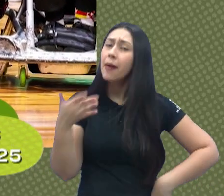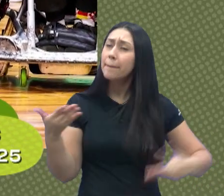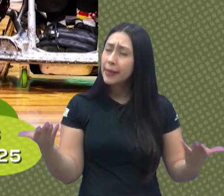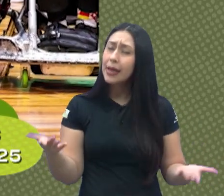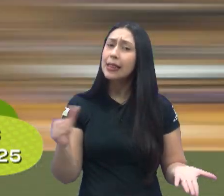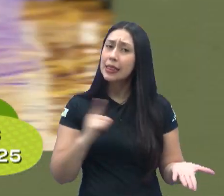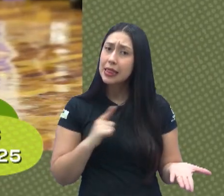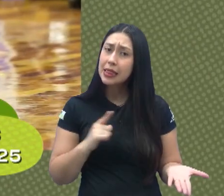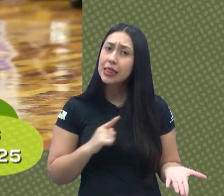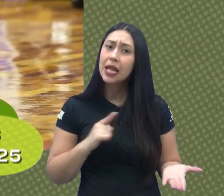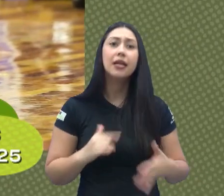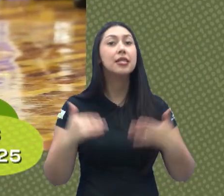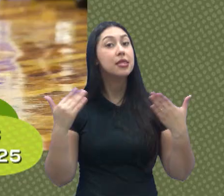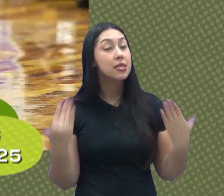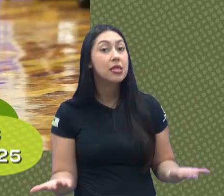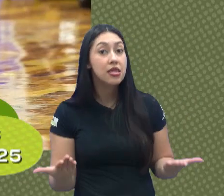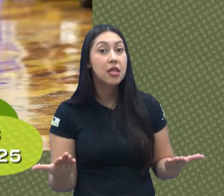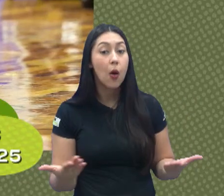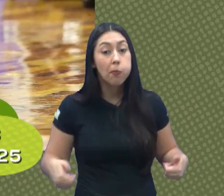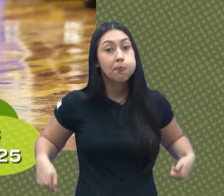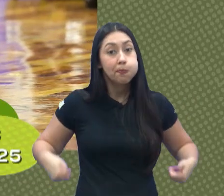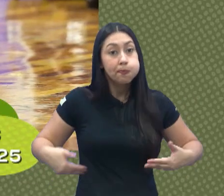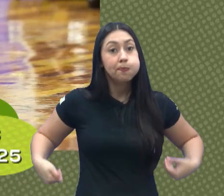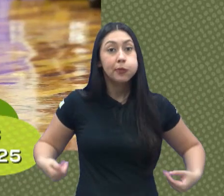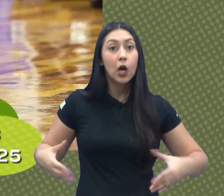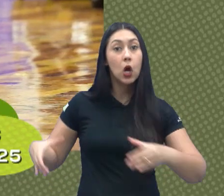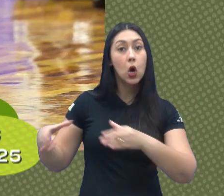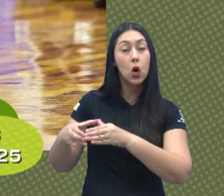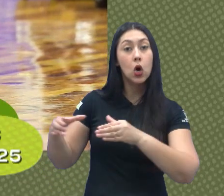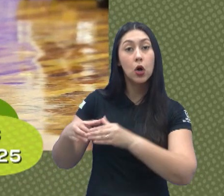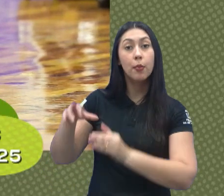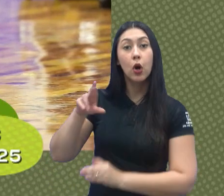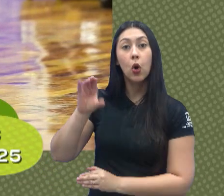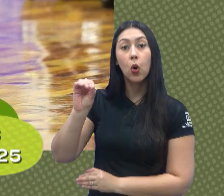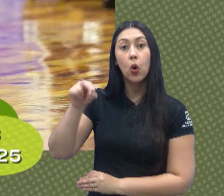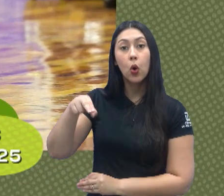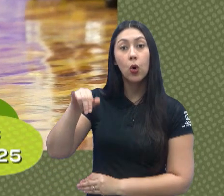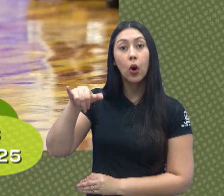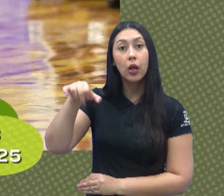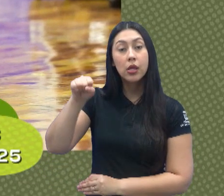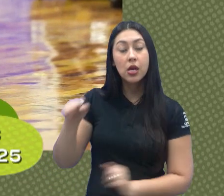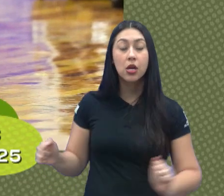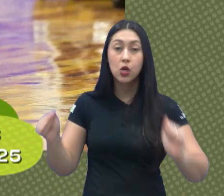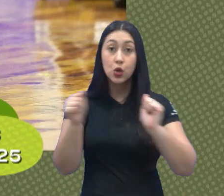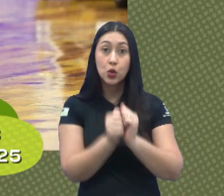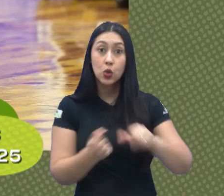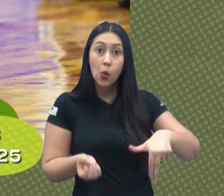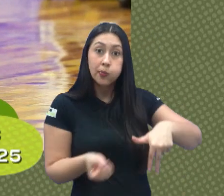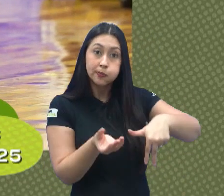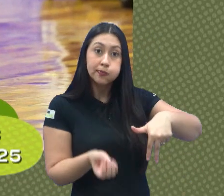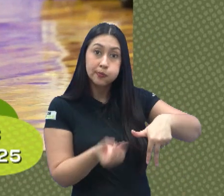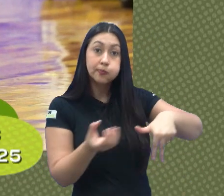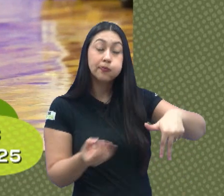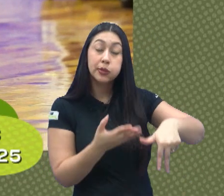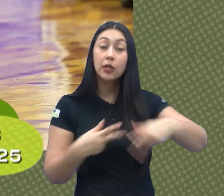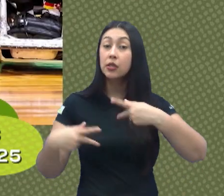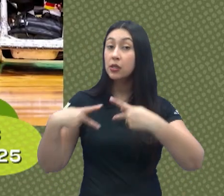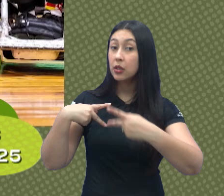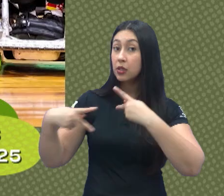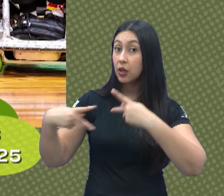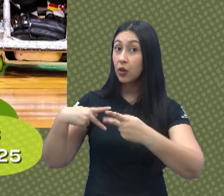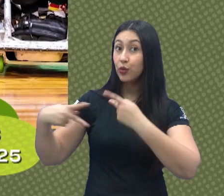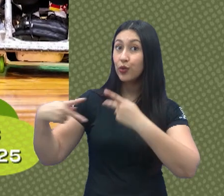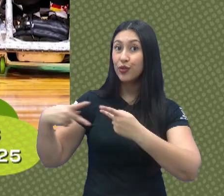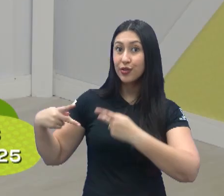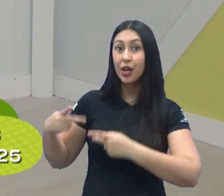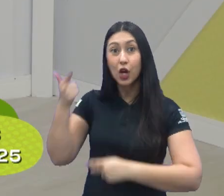representado pela equipe do Ronins, em parceria aí com o Instituto Athlon, e o time de São José dos Campos encerrou a sua participação